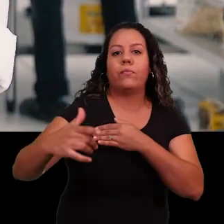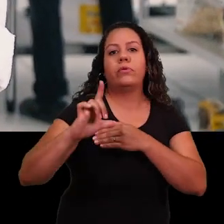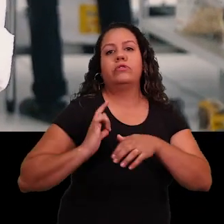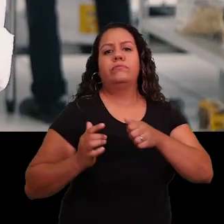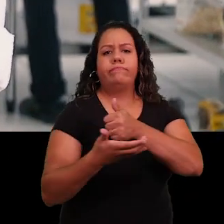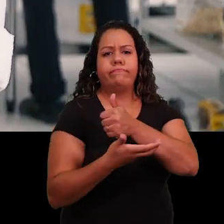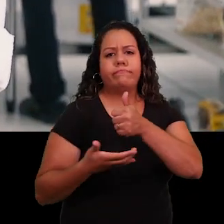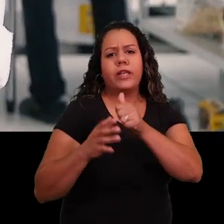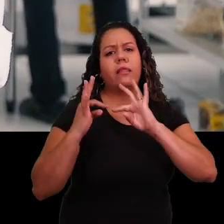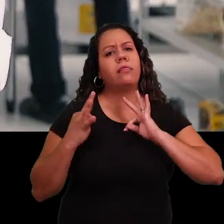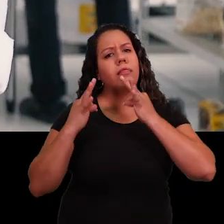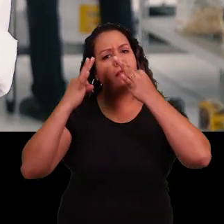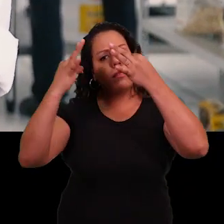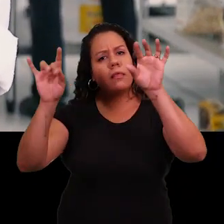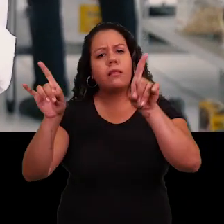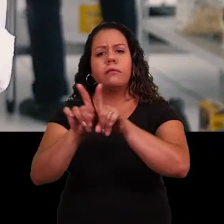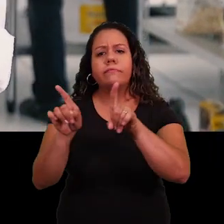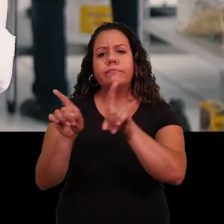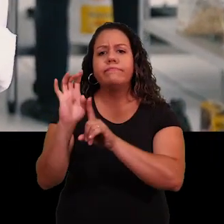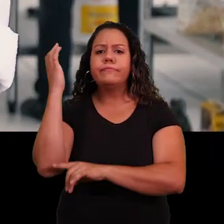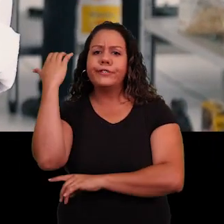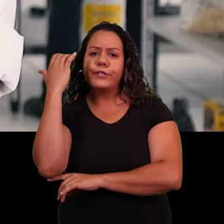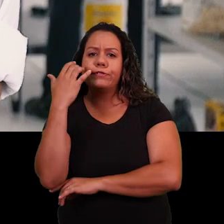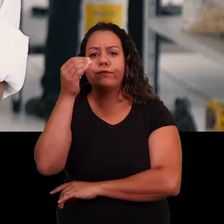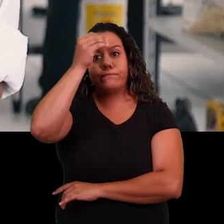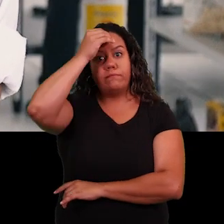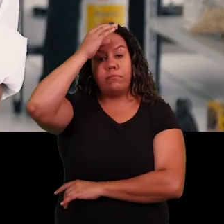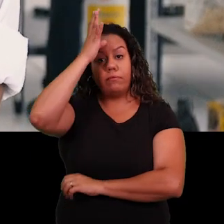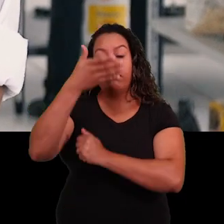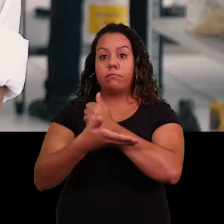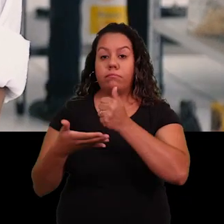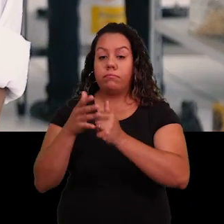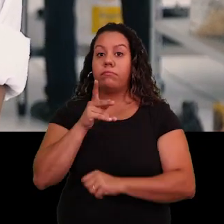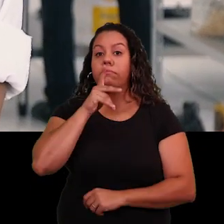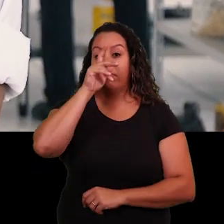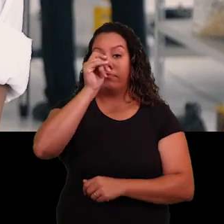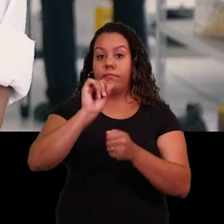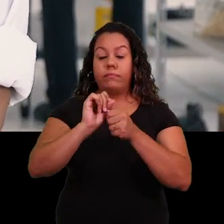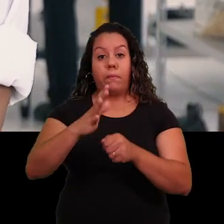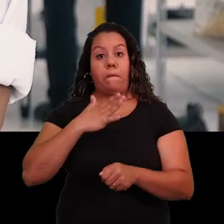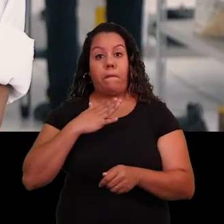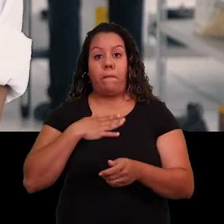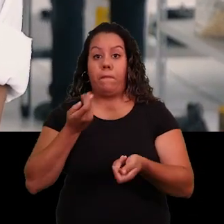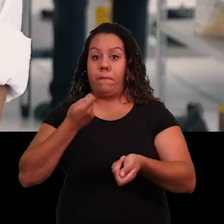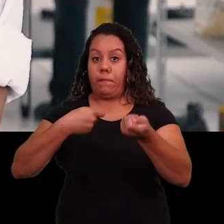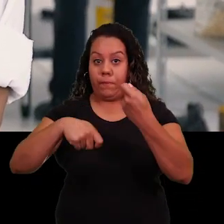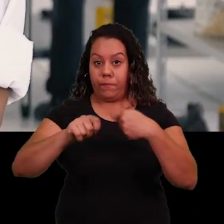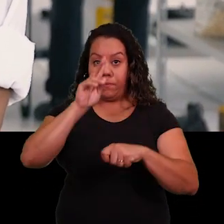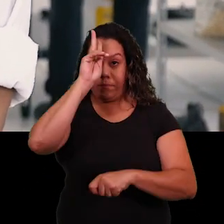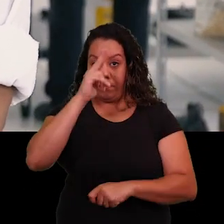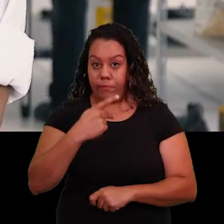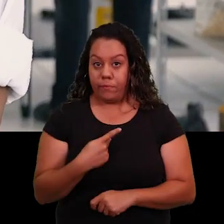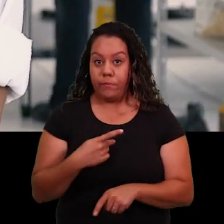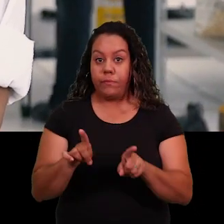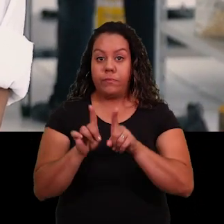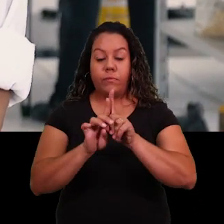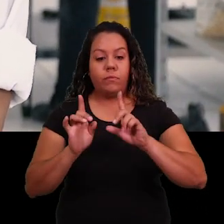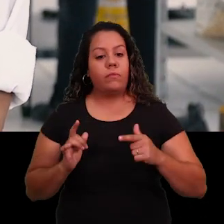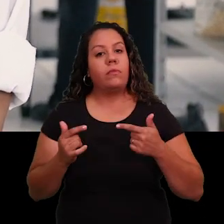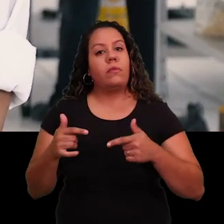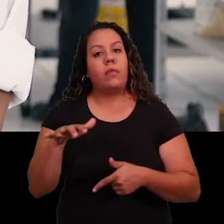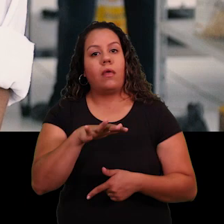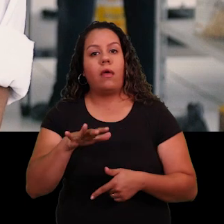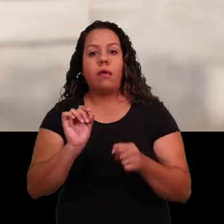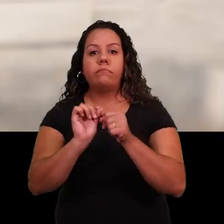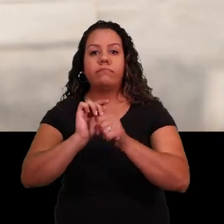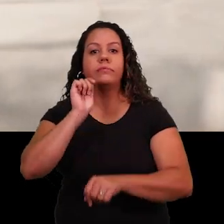todo o embasamento científico e de conhecimento para montar o meu próprio negócio e para atuar na área de padaria, na área